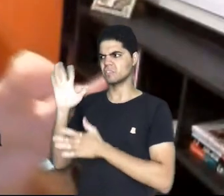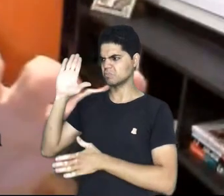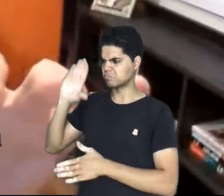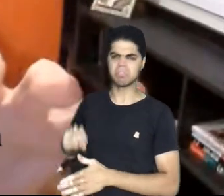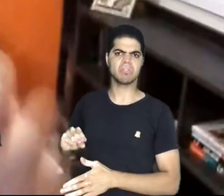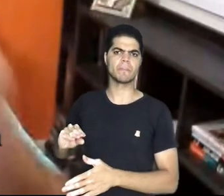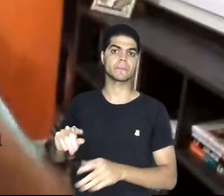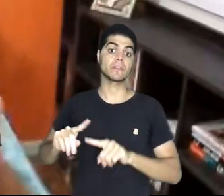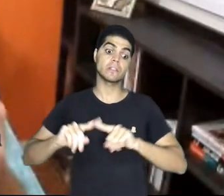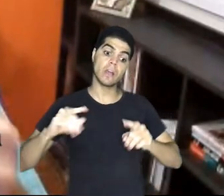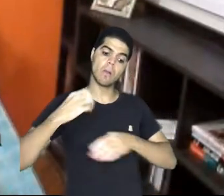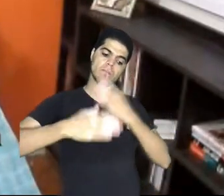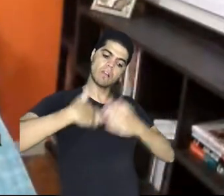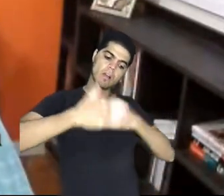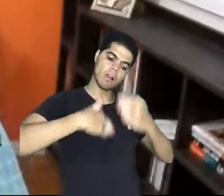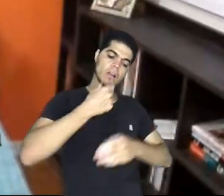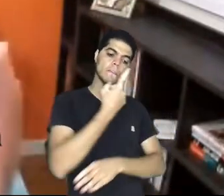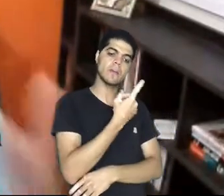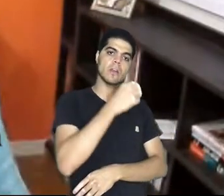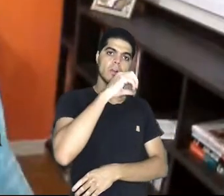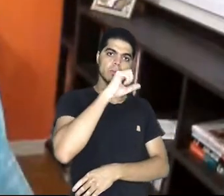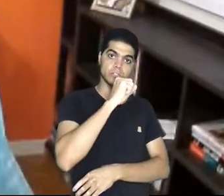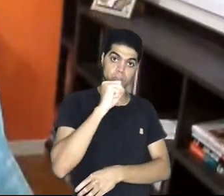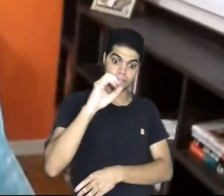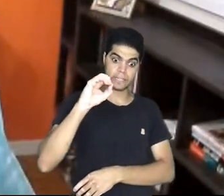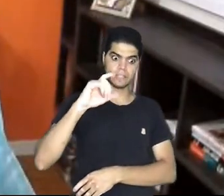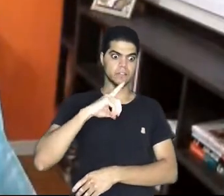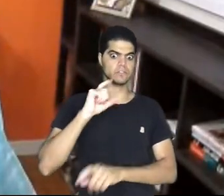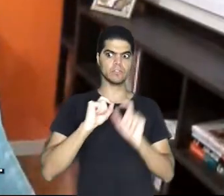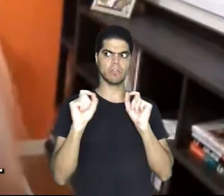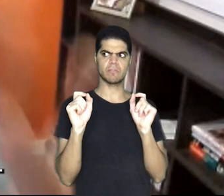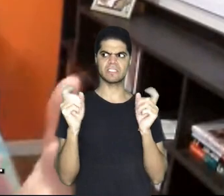anos 80, a independência não era um tema muito sedutor